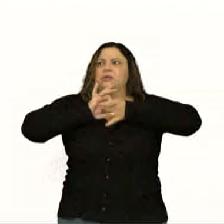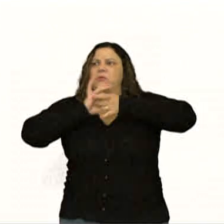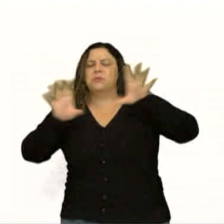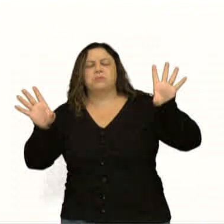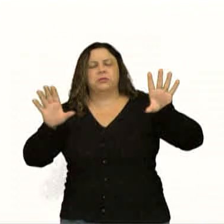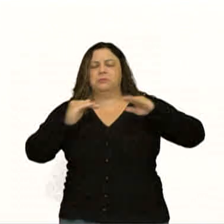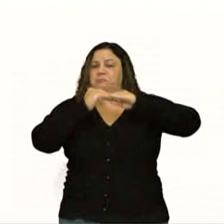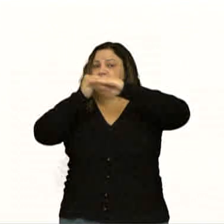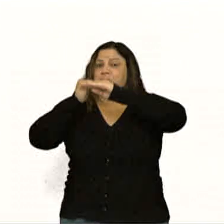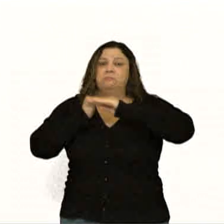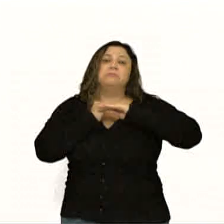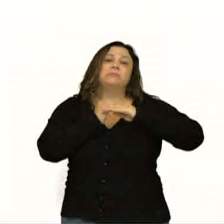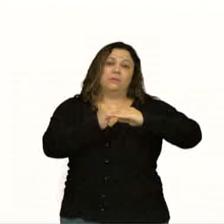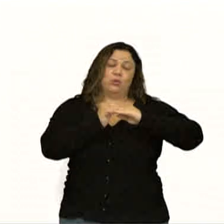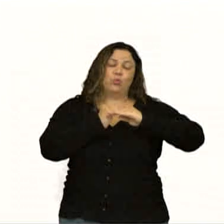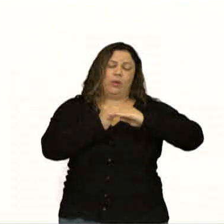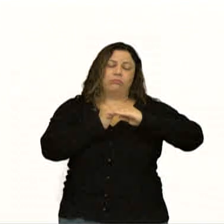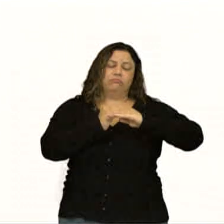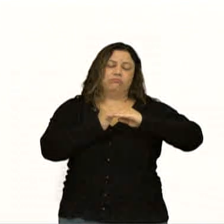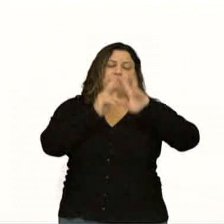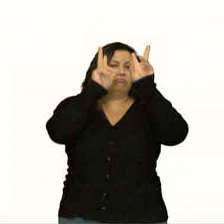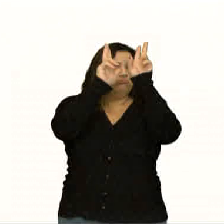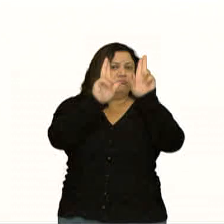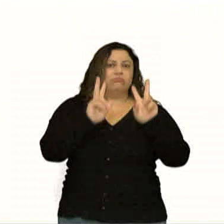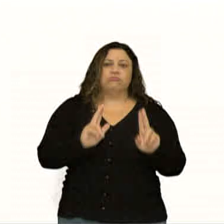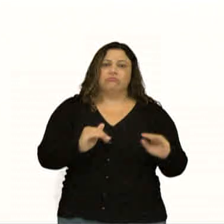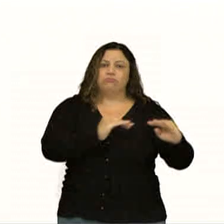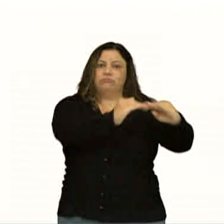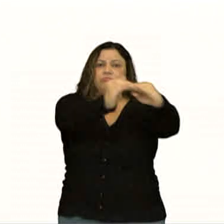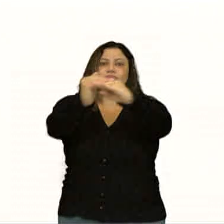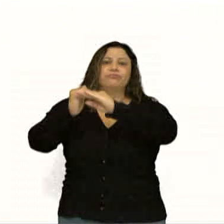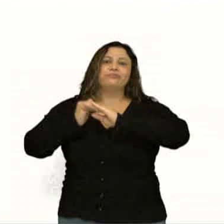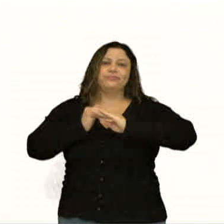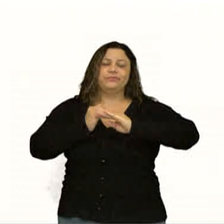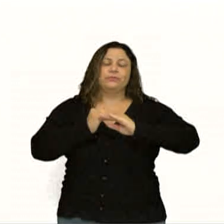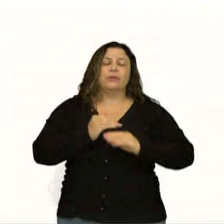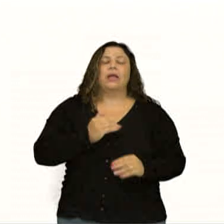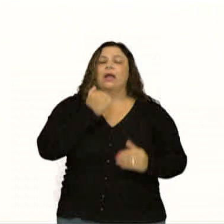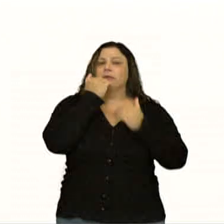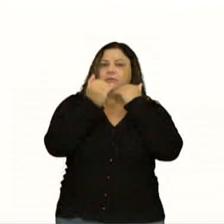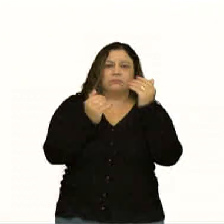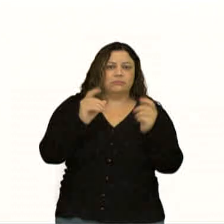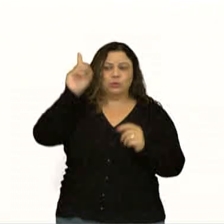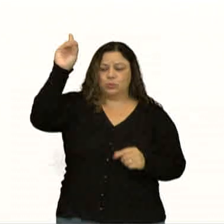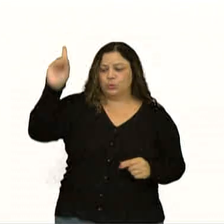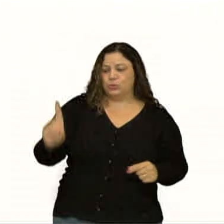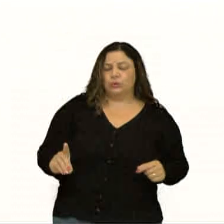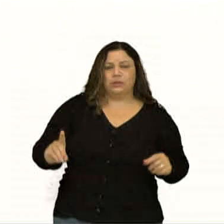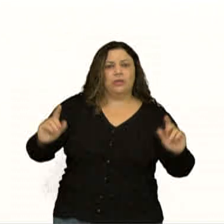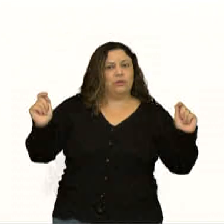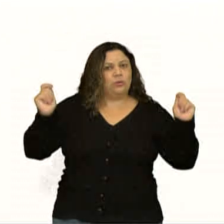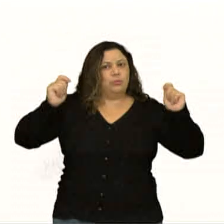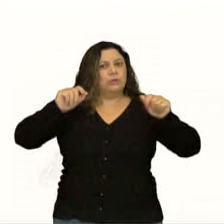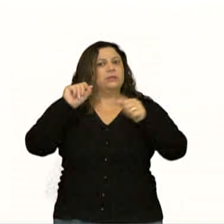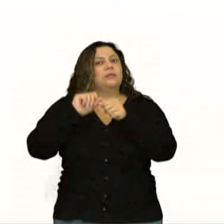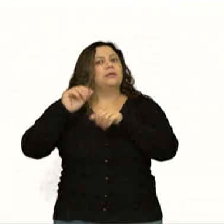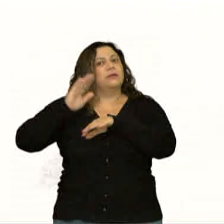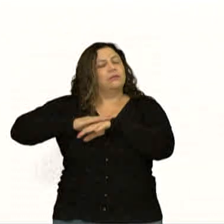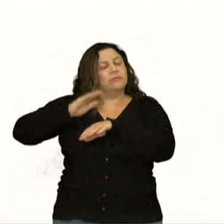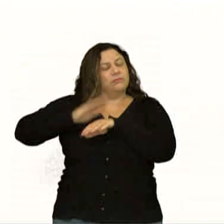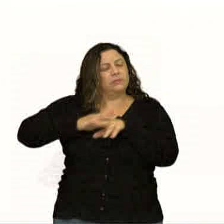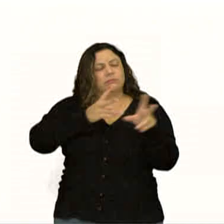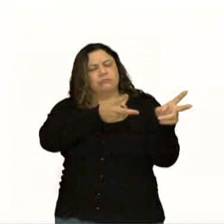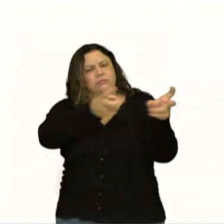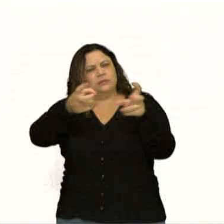mesmo peso, estão na mesma hierarquia. Nenhum direito pode ser plenamente realizado sem perceber todos